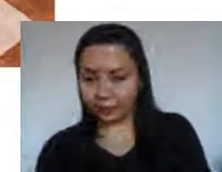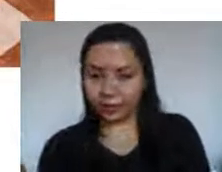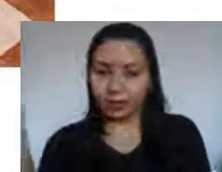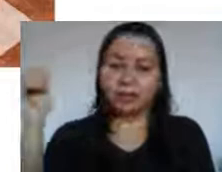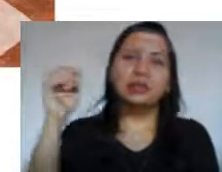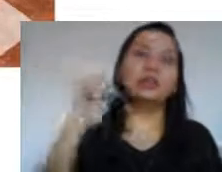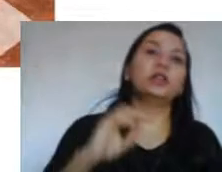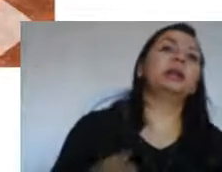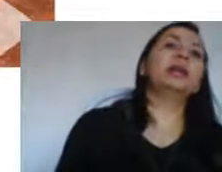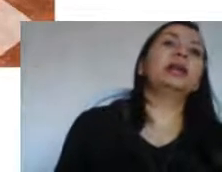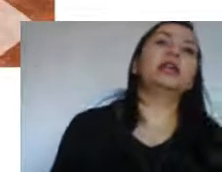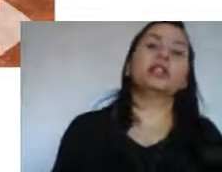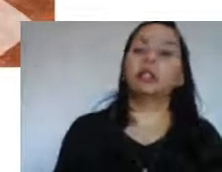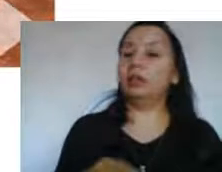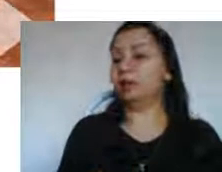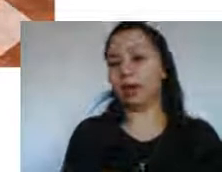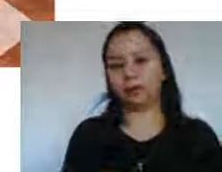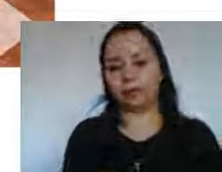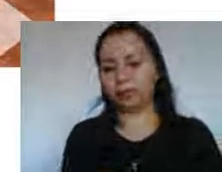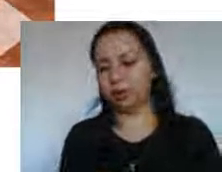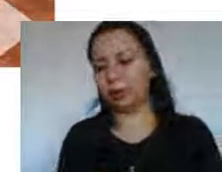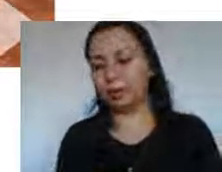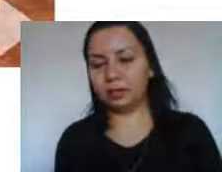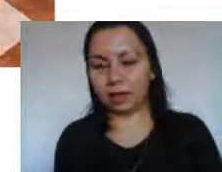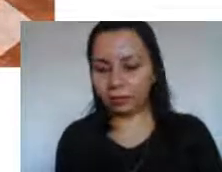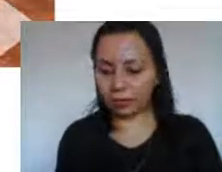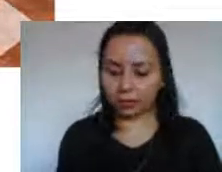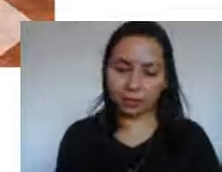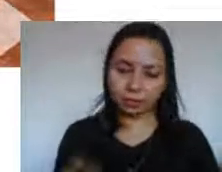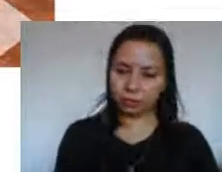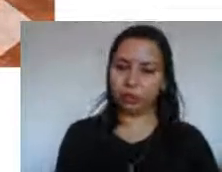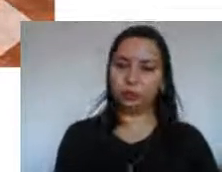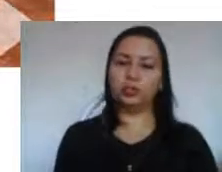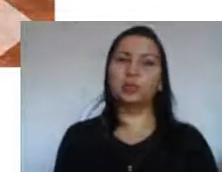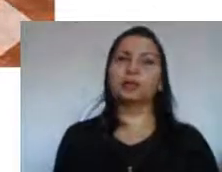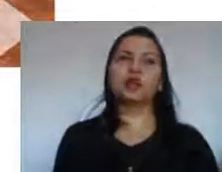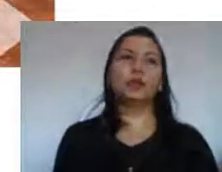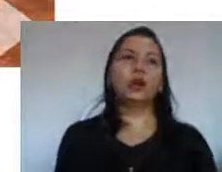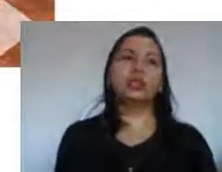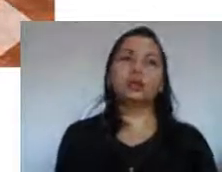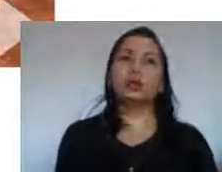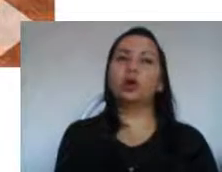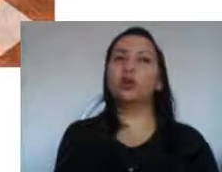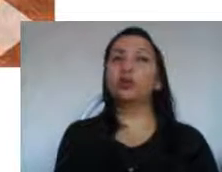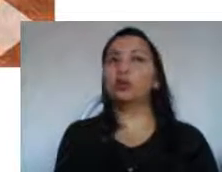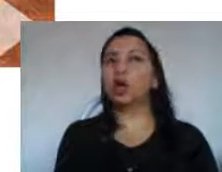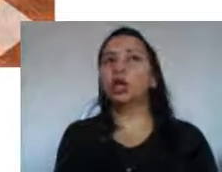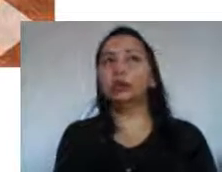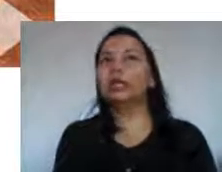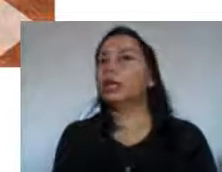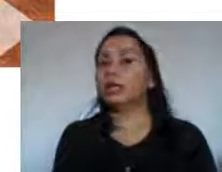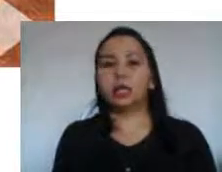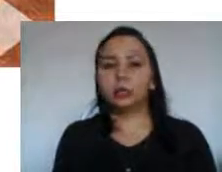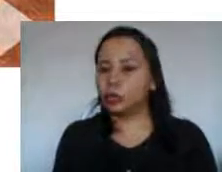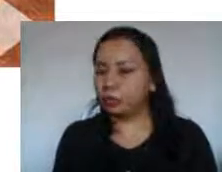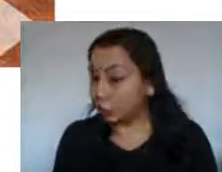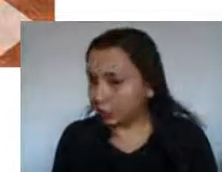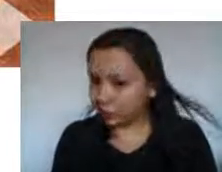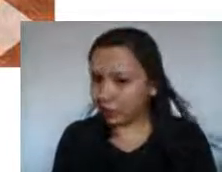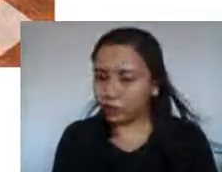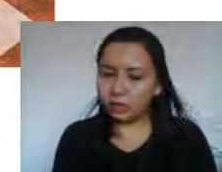secundária. Se for em um ambiente que não apresentava ainda antes nenhum tipo de espécie, como uma rocha nua, como um solo que não